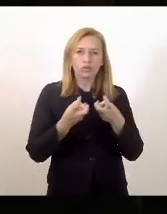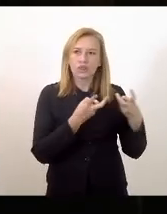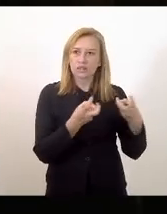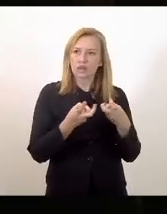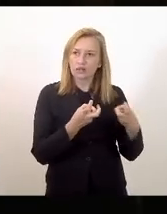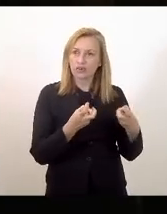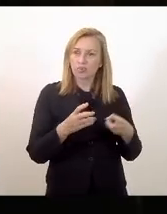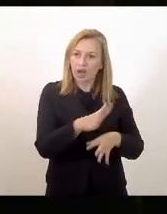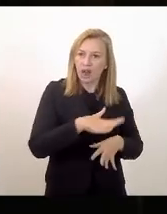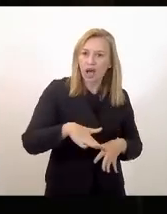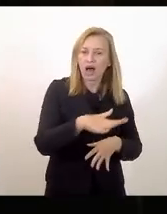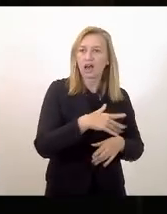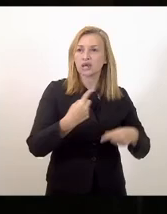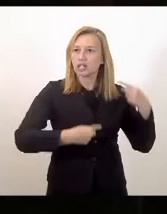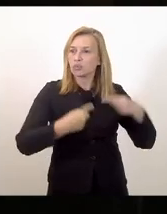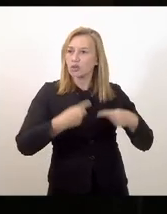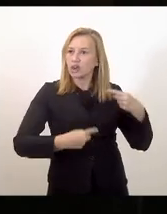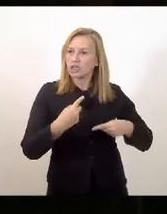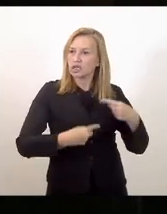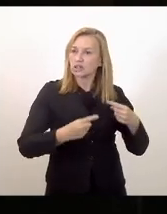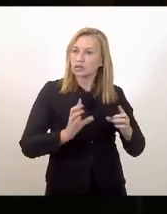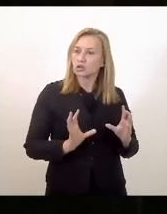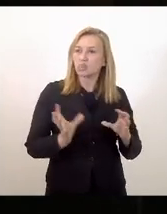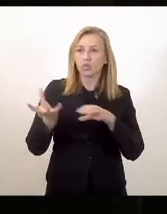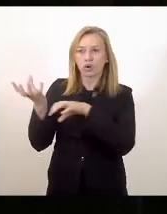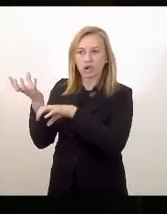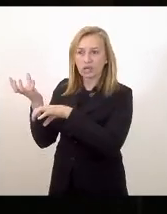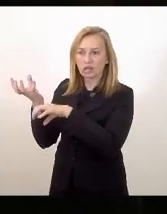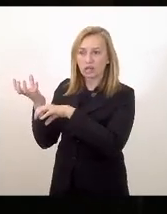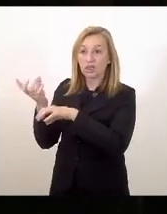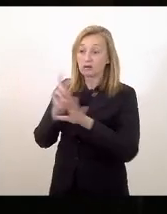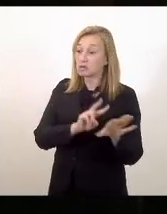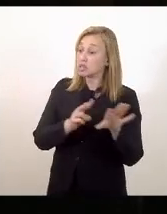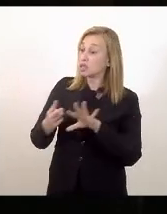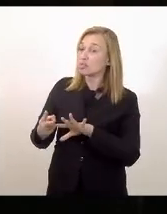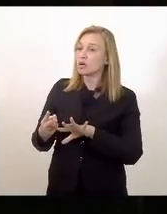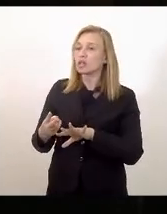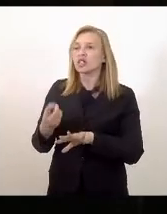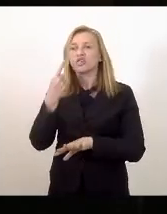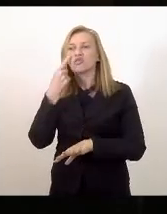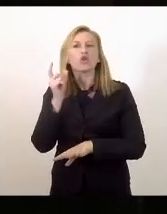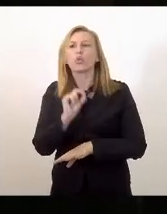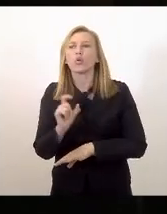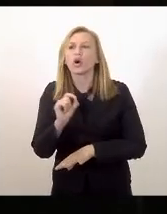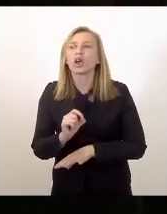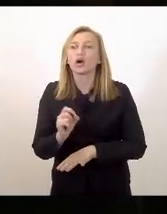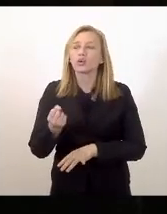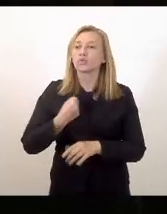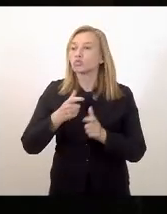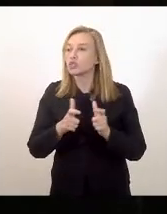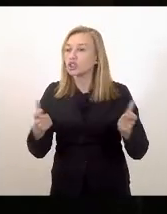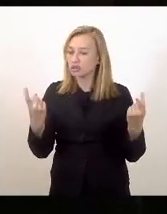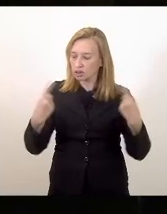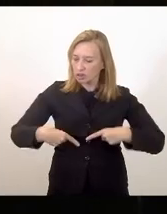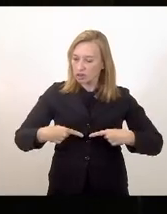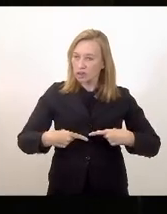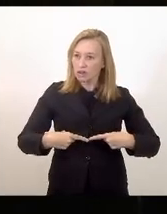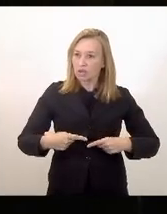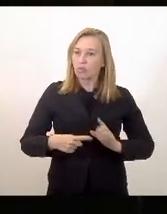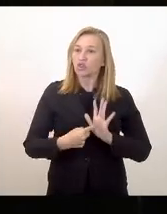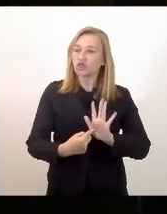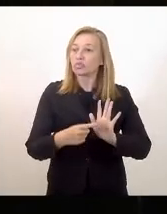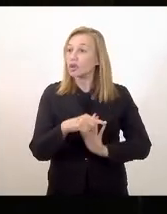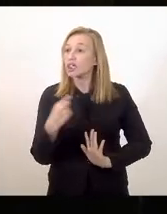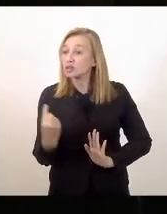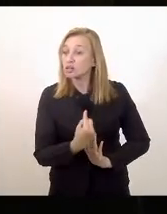cenário da política no Congresso Nacional, nessa semana, a gente vê o tamanho do desafio que está colocado para todos